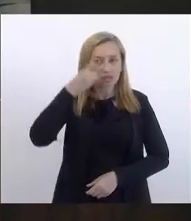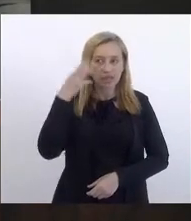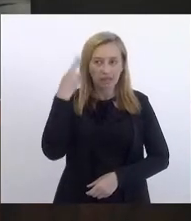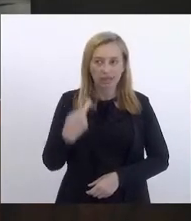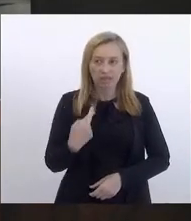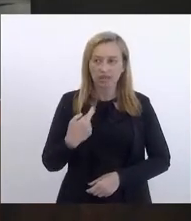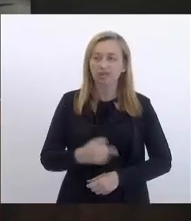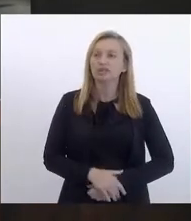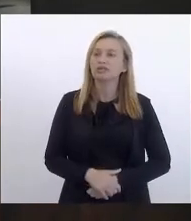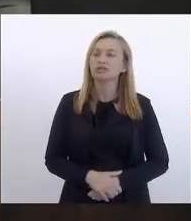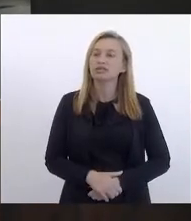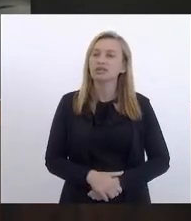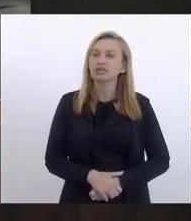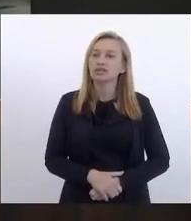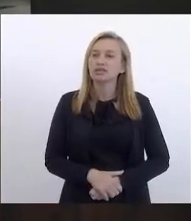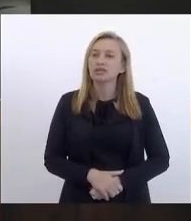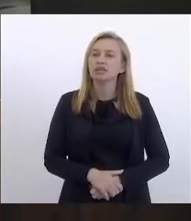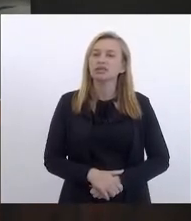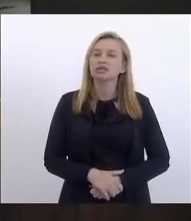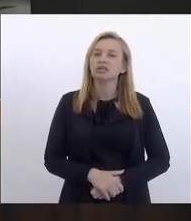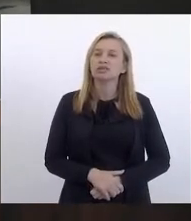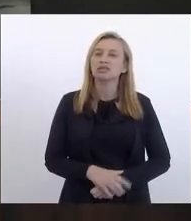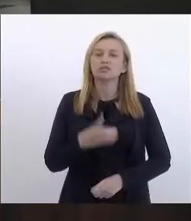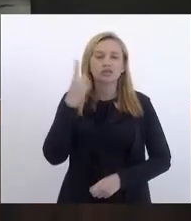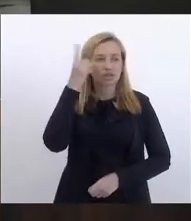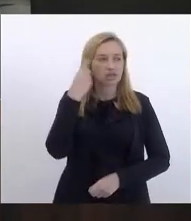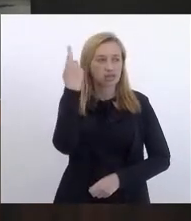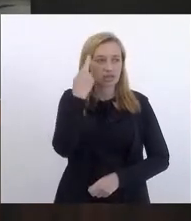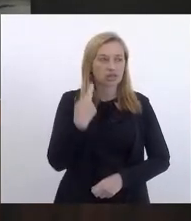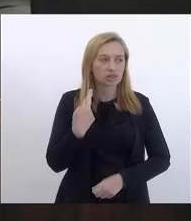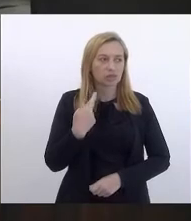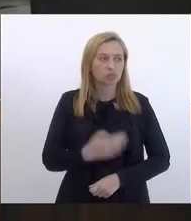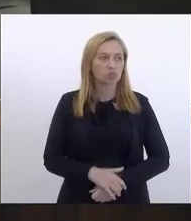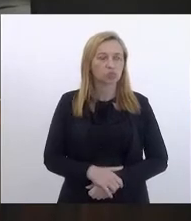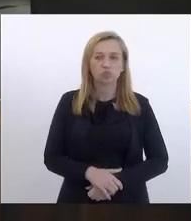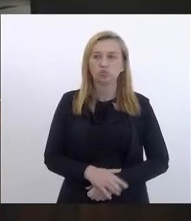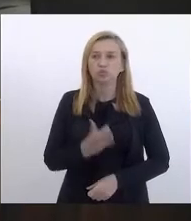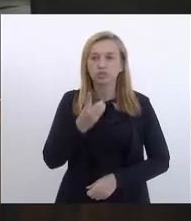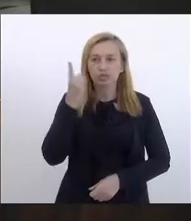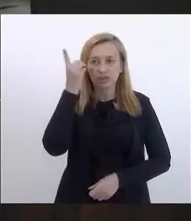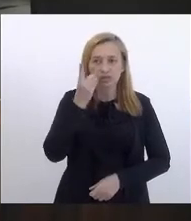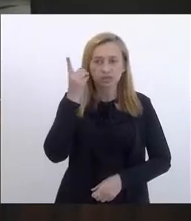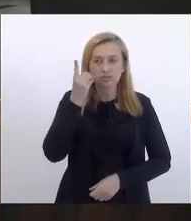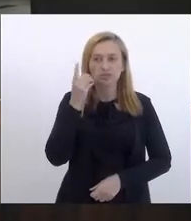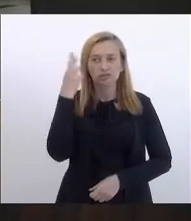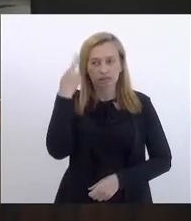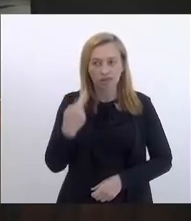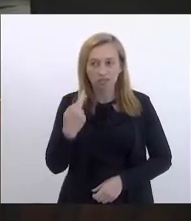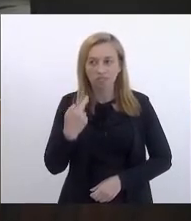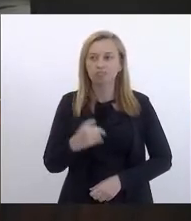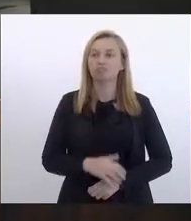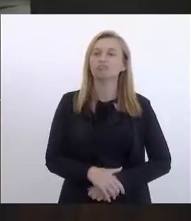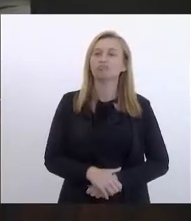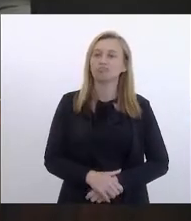Souza. Deputada Renata Souza. Deputada Renata Souza.